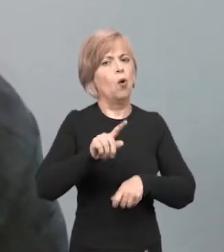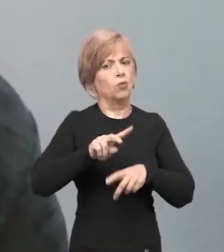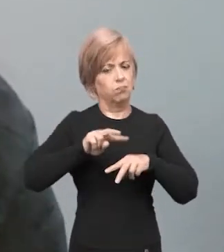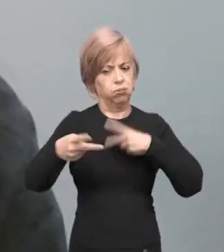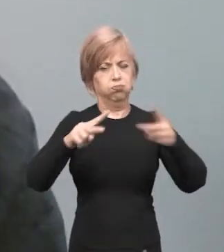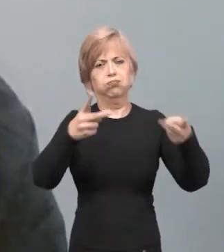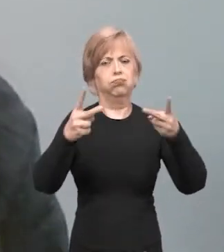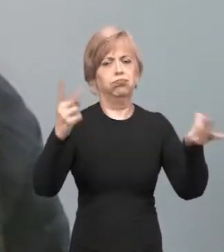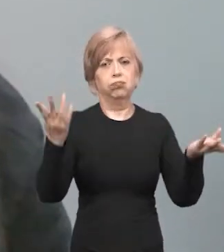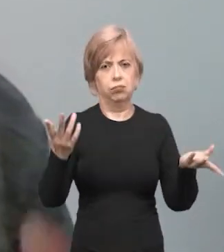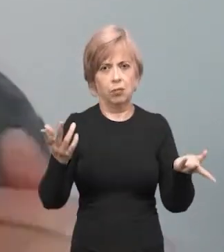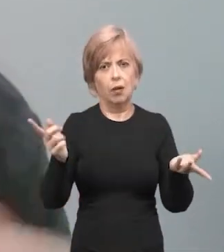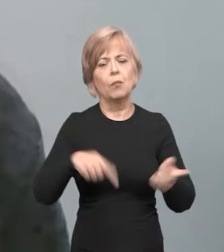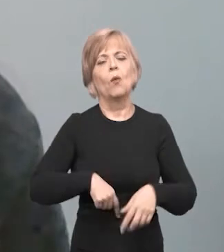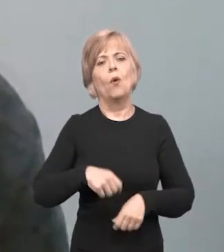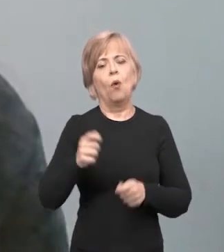poderiam